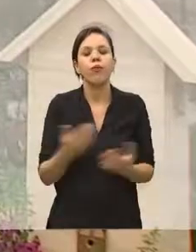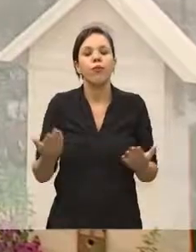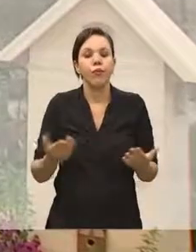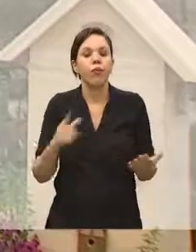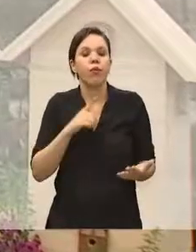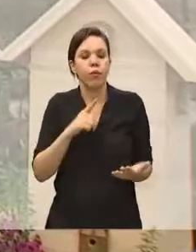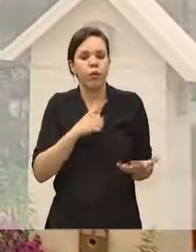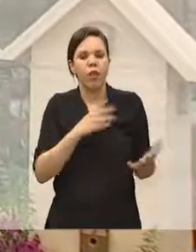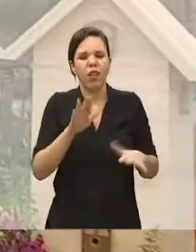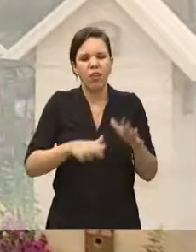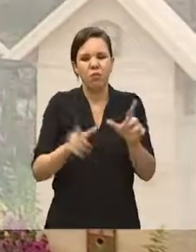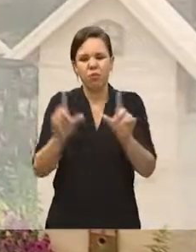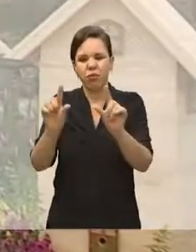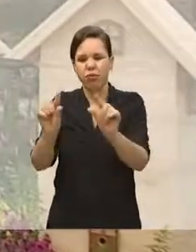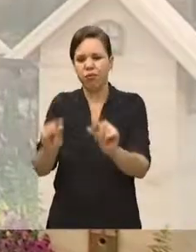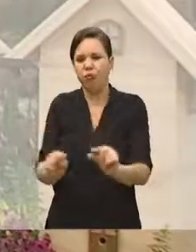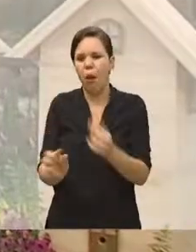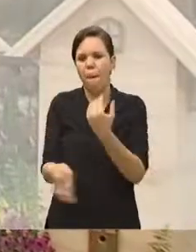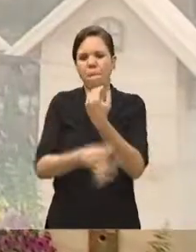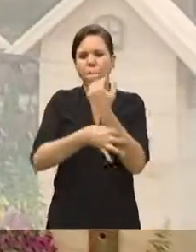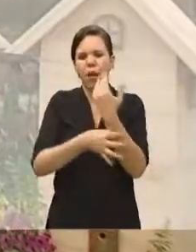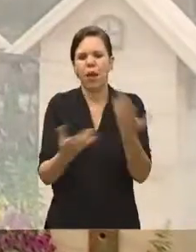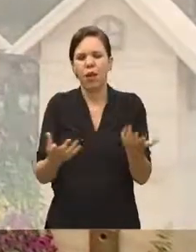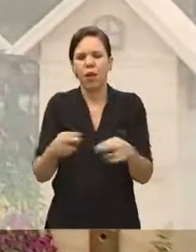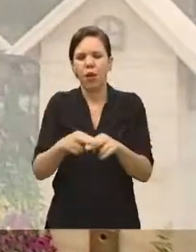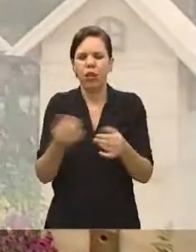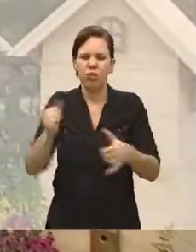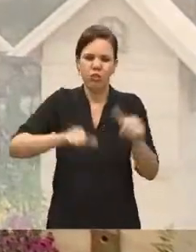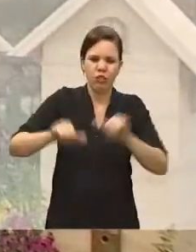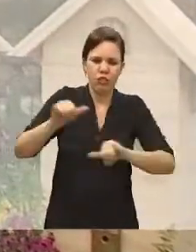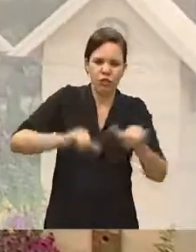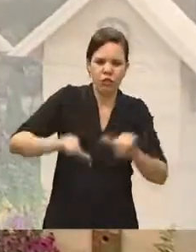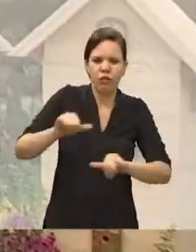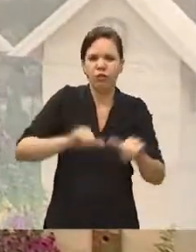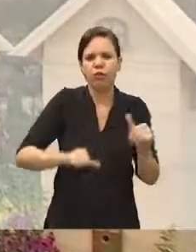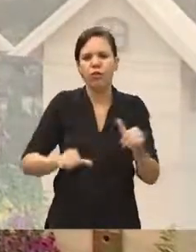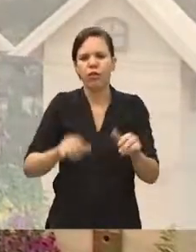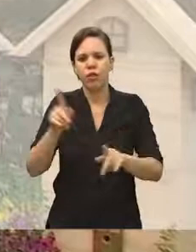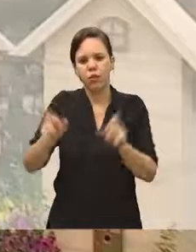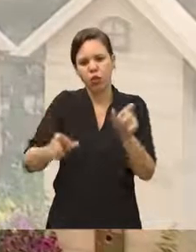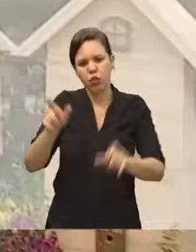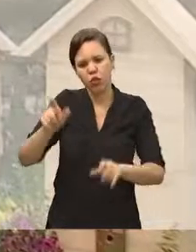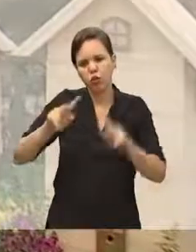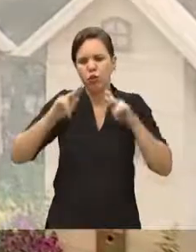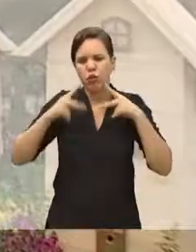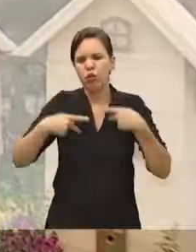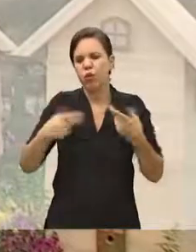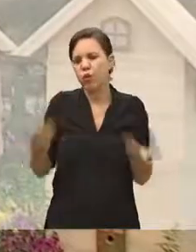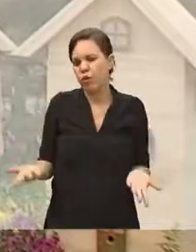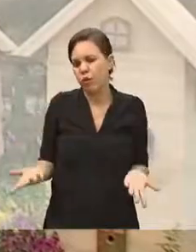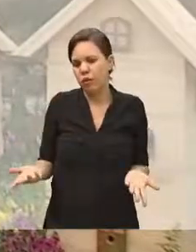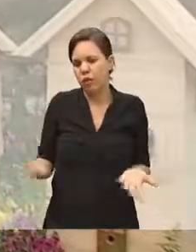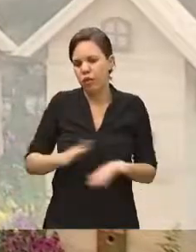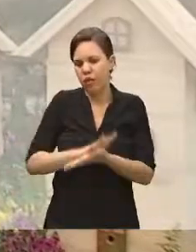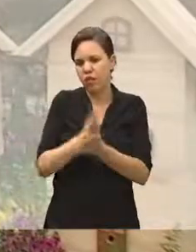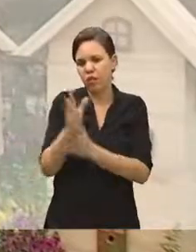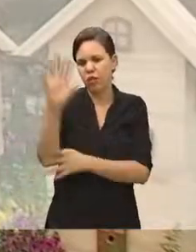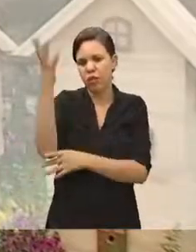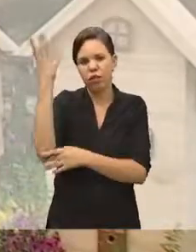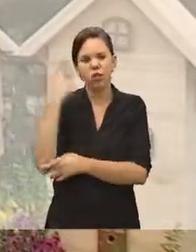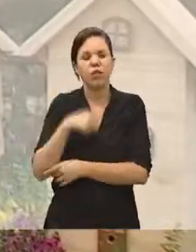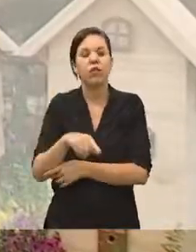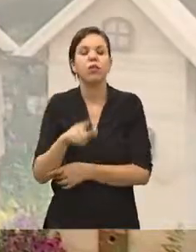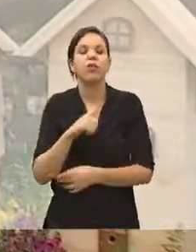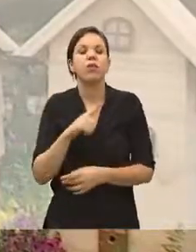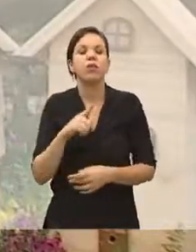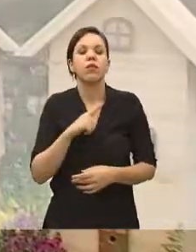está tendo muita perda de abelha por causa de agrotóxicos, a própria ação do homem no meio ambiente, né? Então